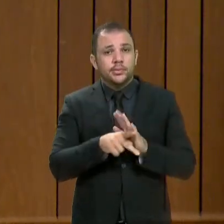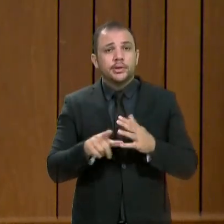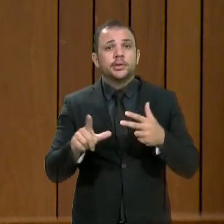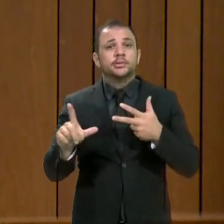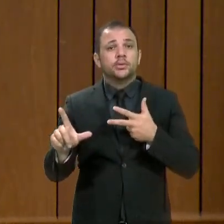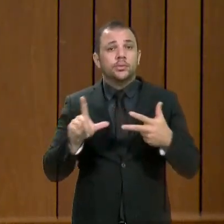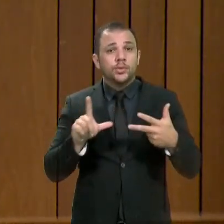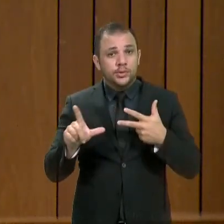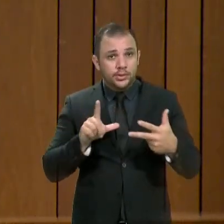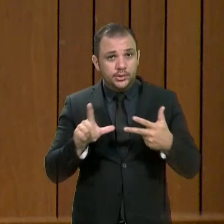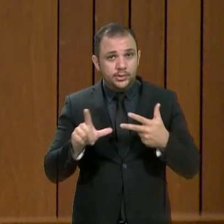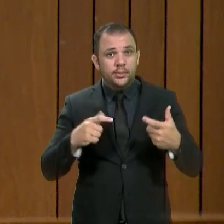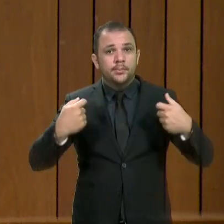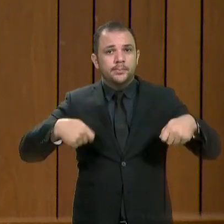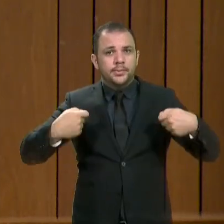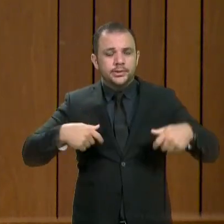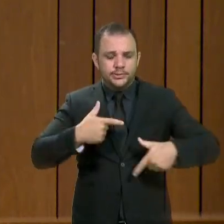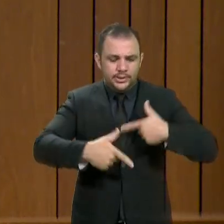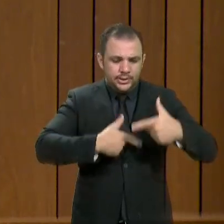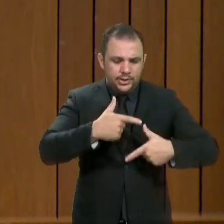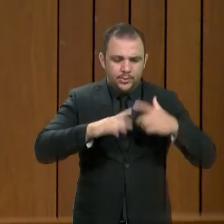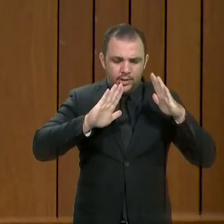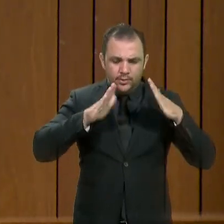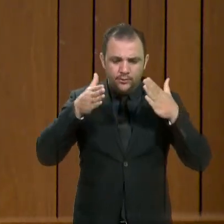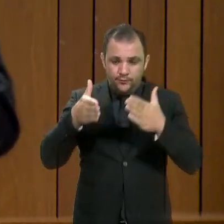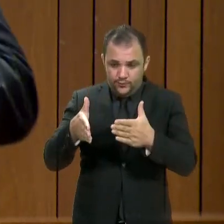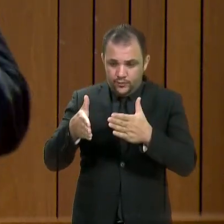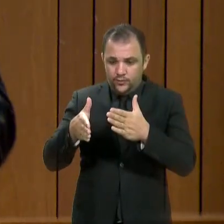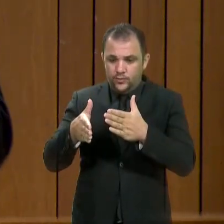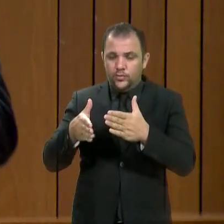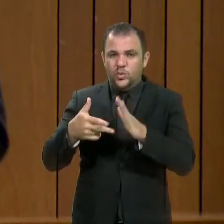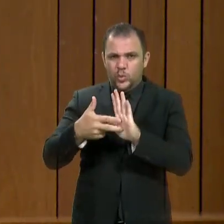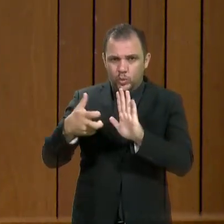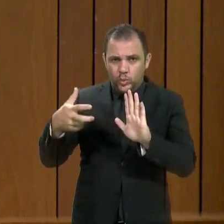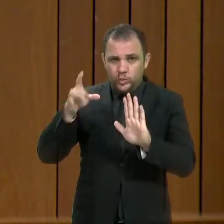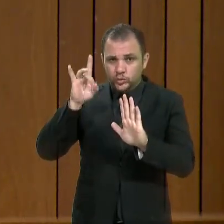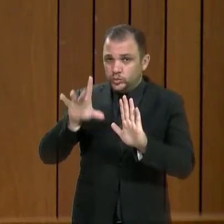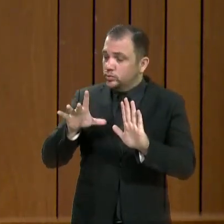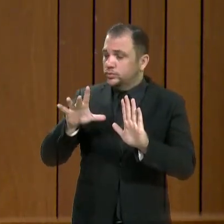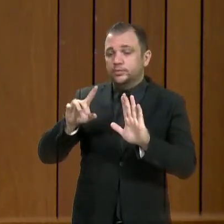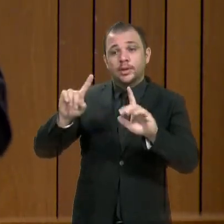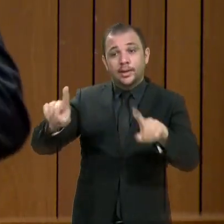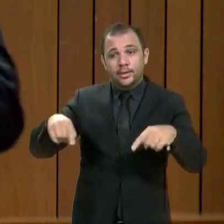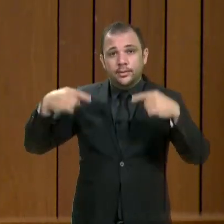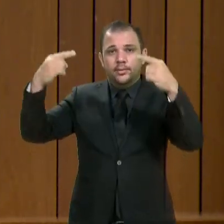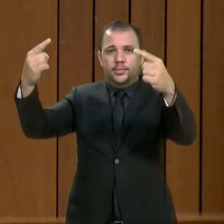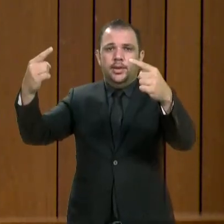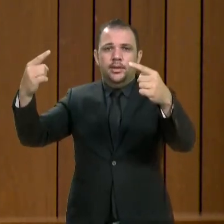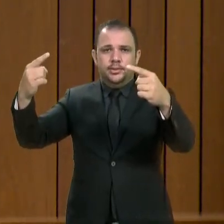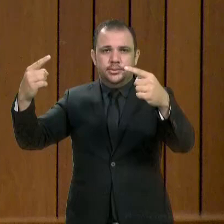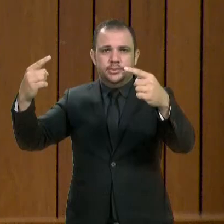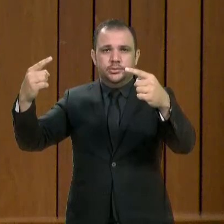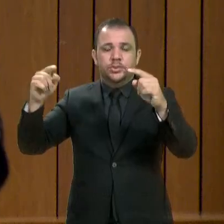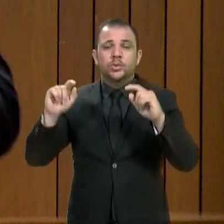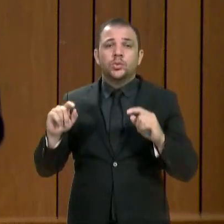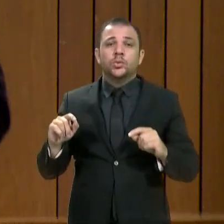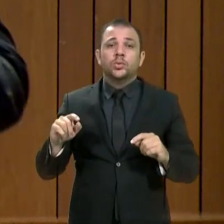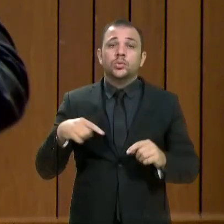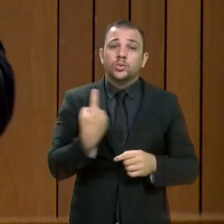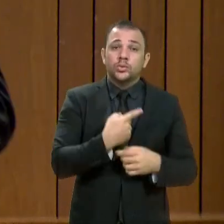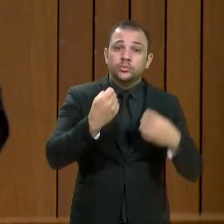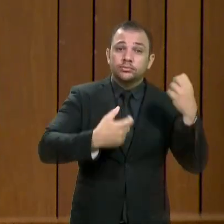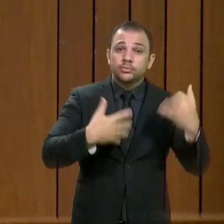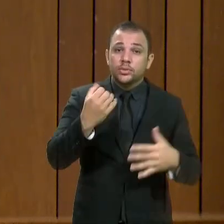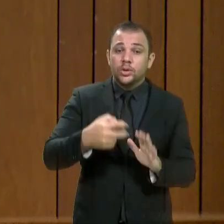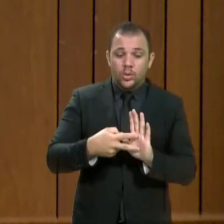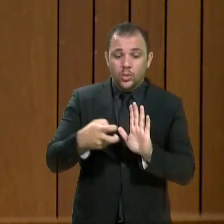nossas ações para além do lucro, mas ou transformar nossas palavras, que o lucro